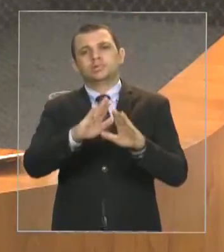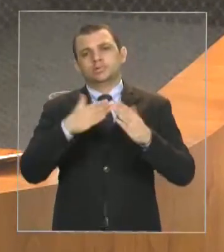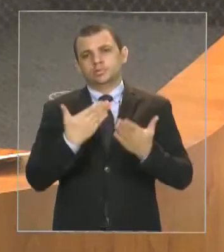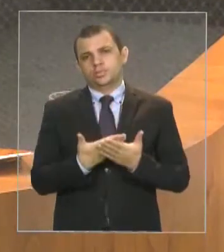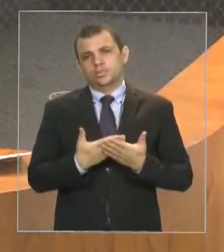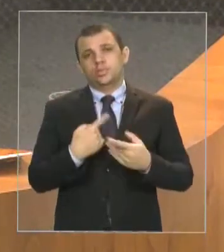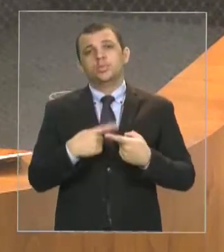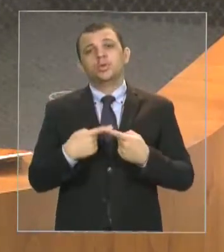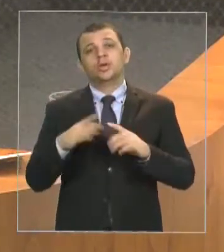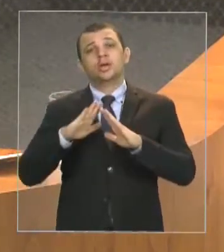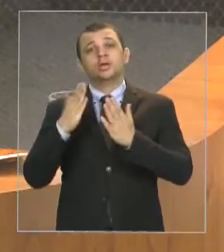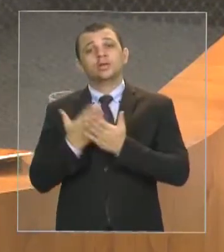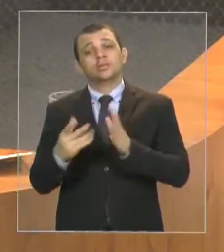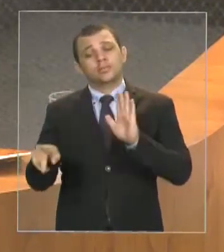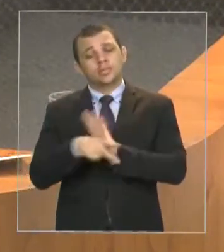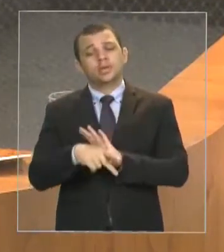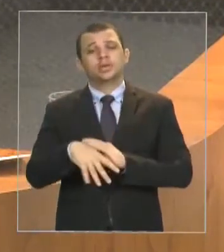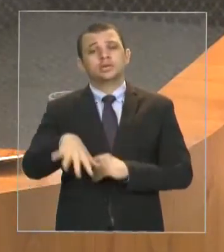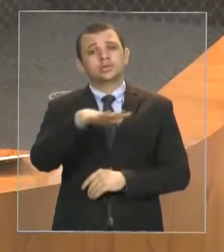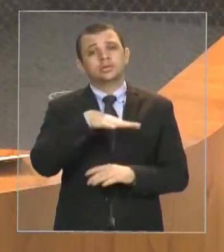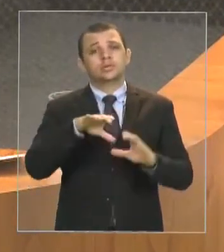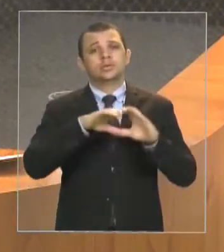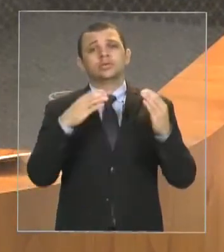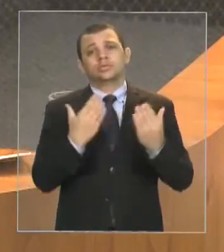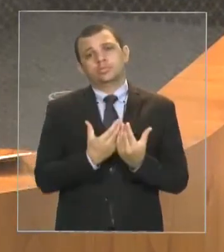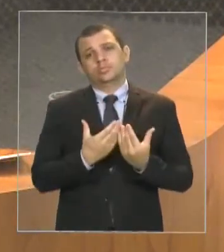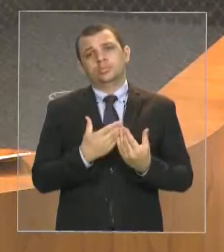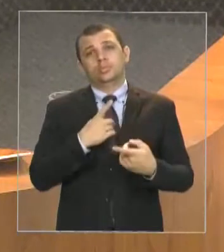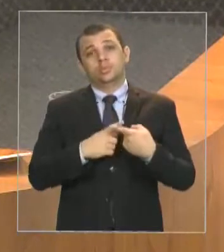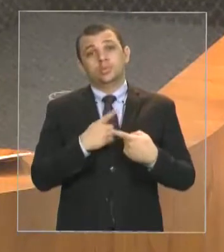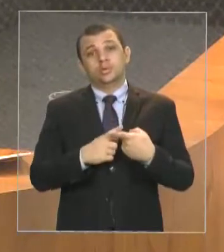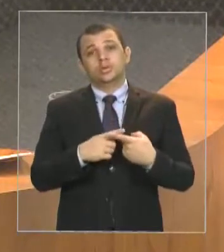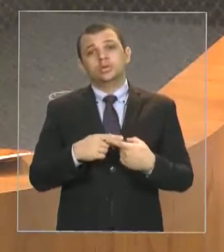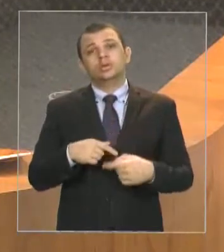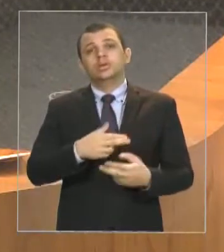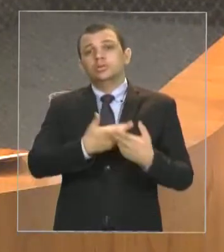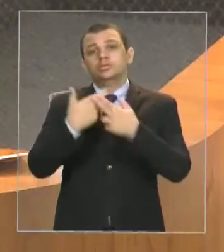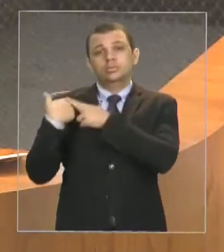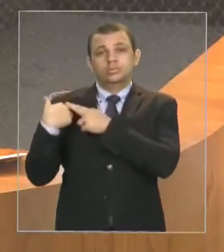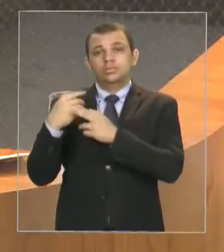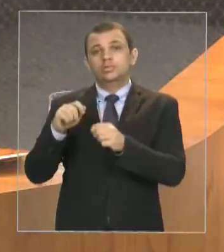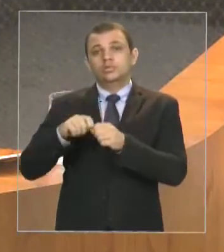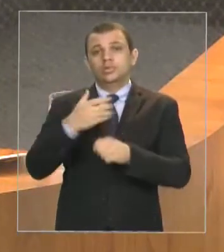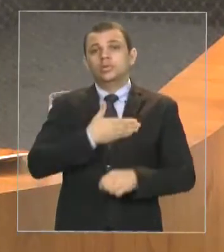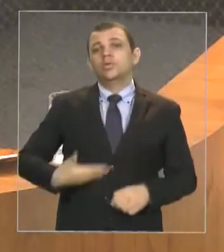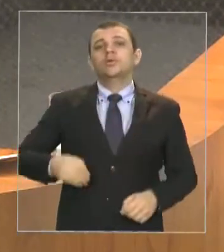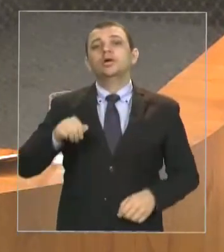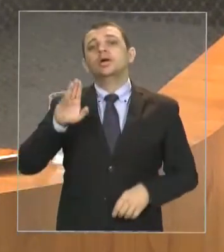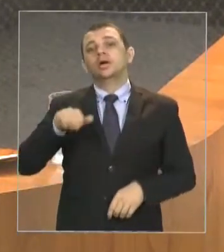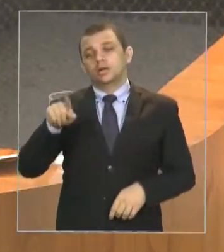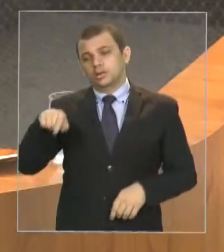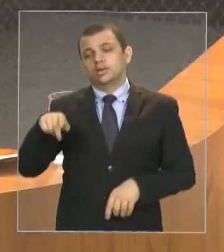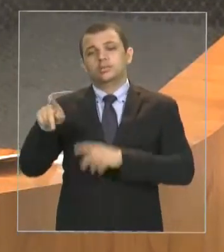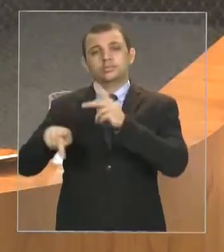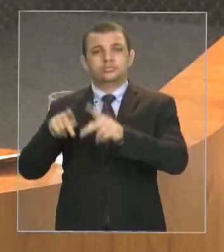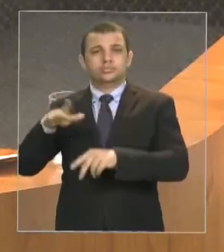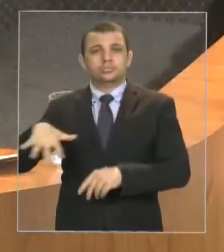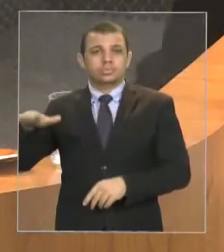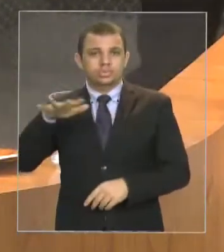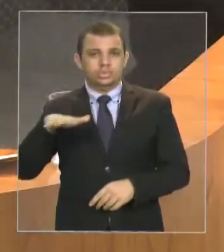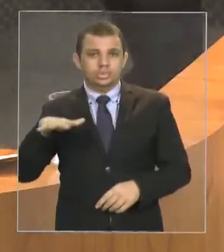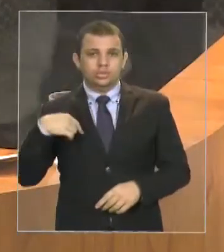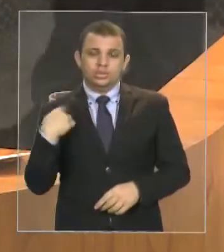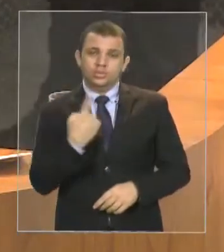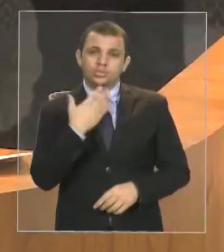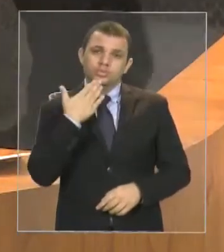é da própria comunidade, uma vez que quem faz o governo são as pessoas. Portanto, a vocês fica o nosso apelo para que nos